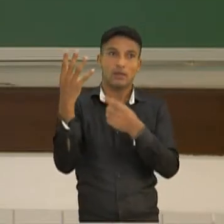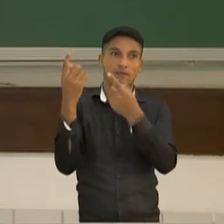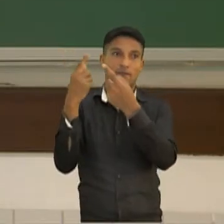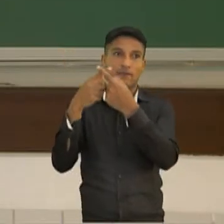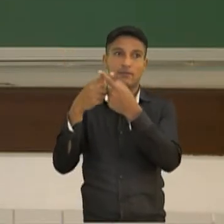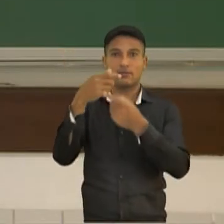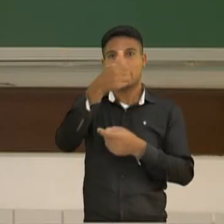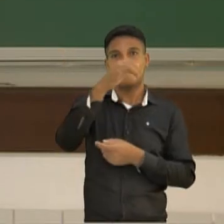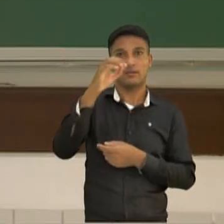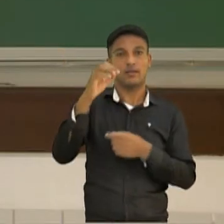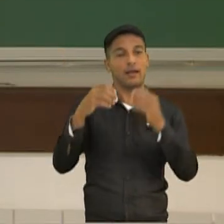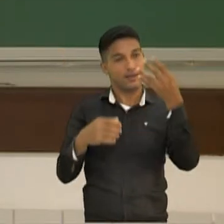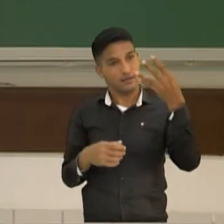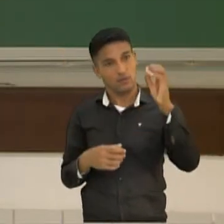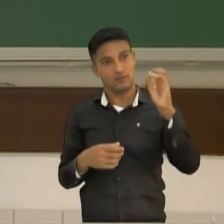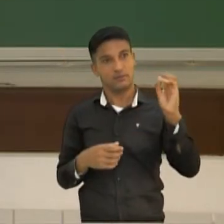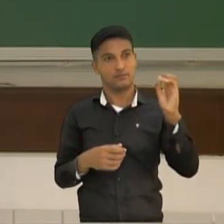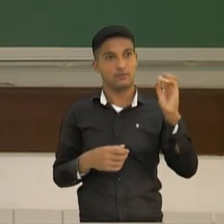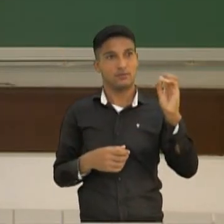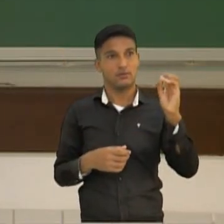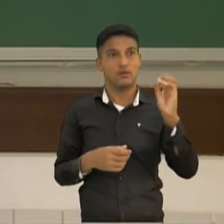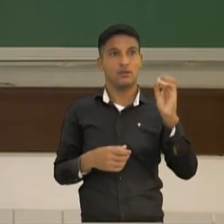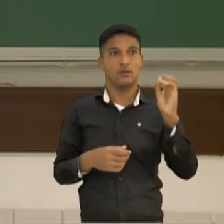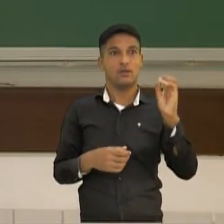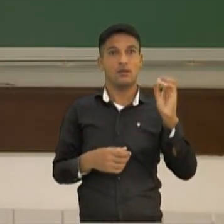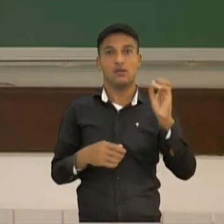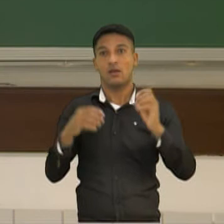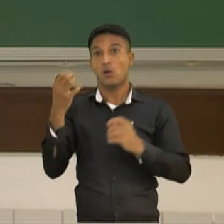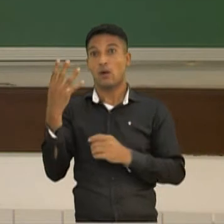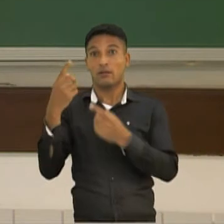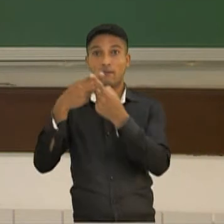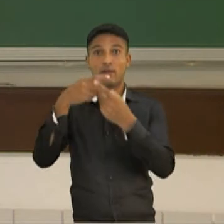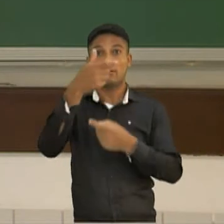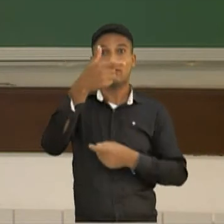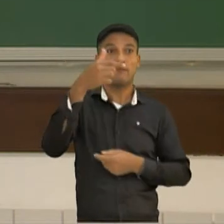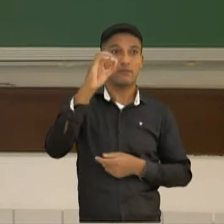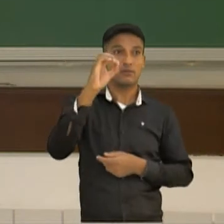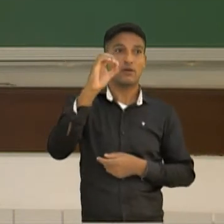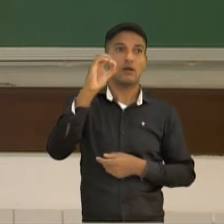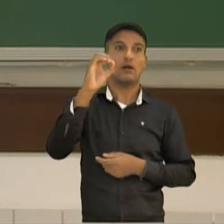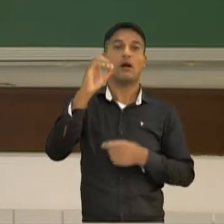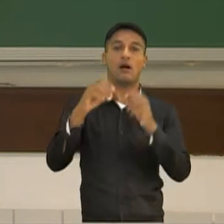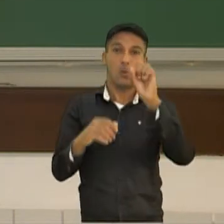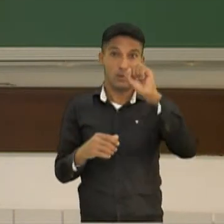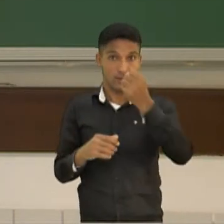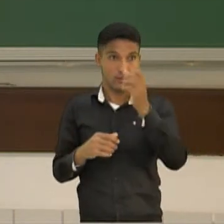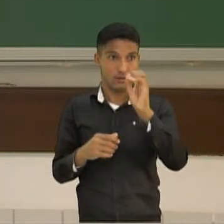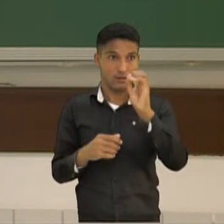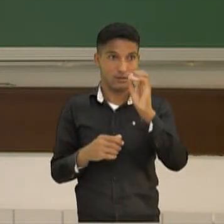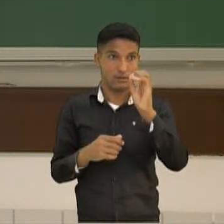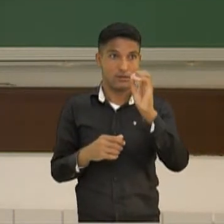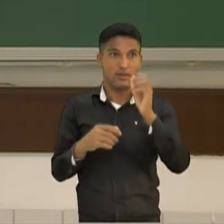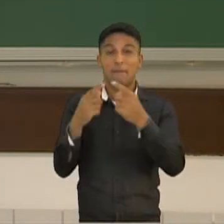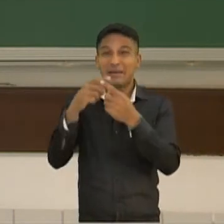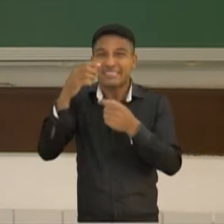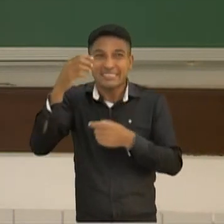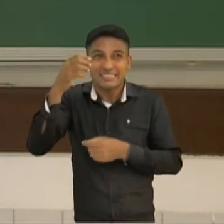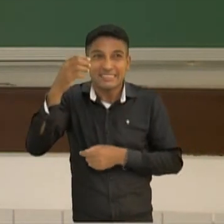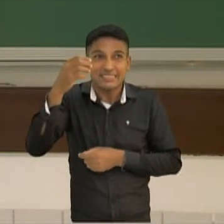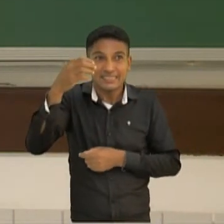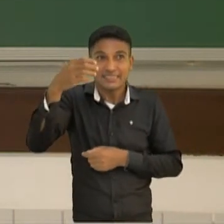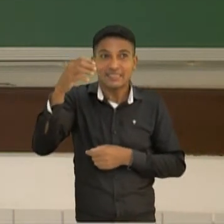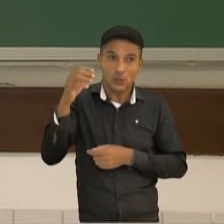posso separar esse número 32 novamente. Separar de forma que me ajude a pensar em grupinhos. Porque